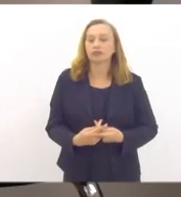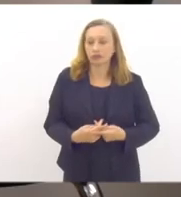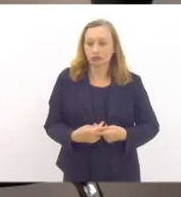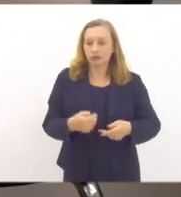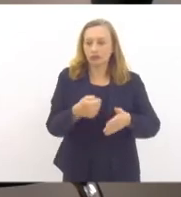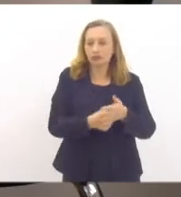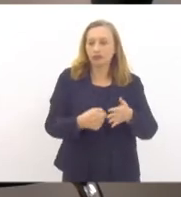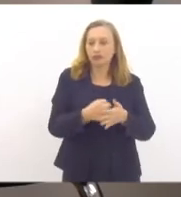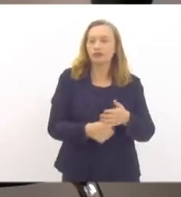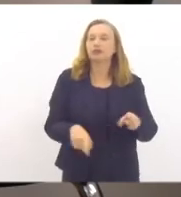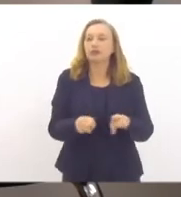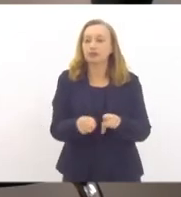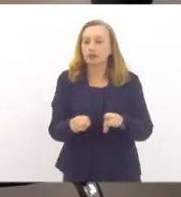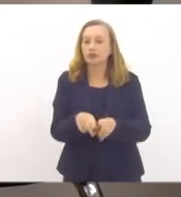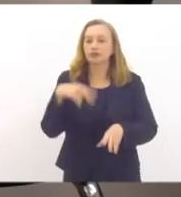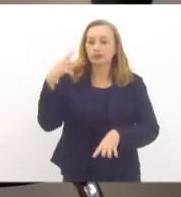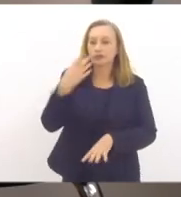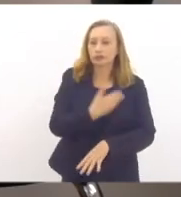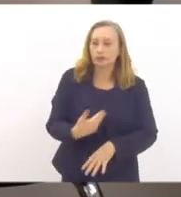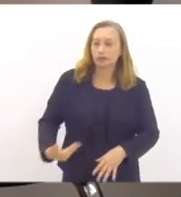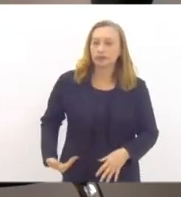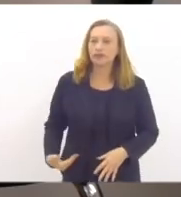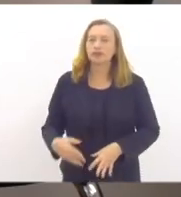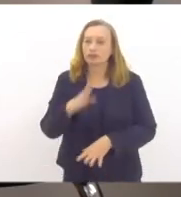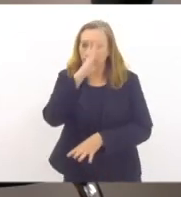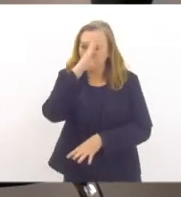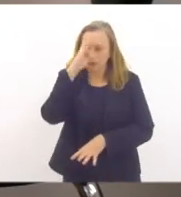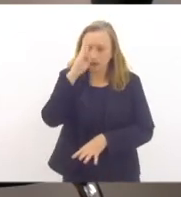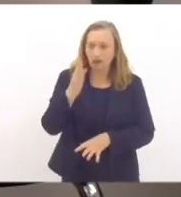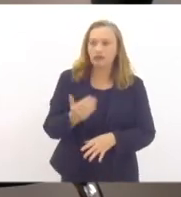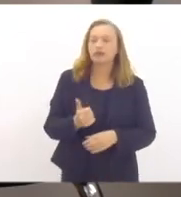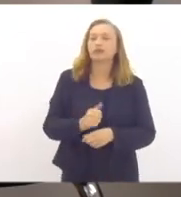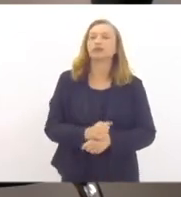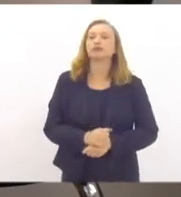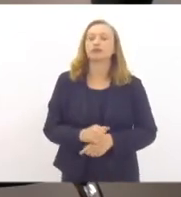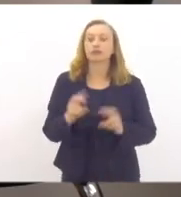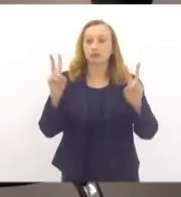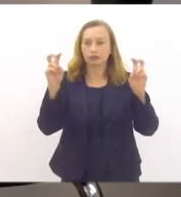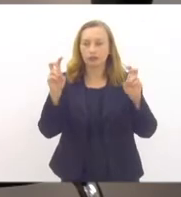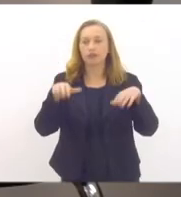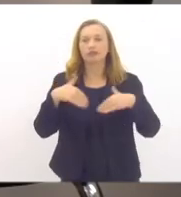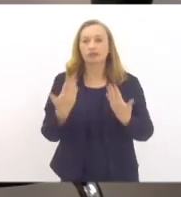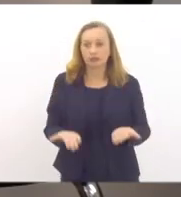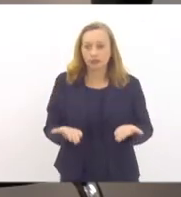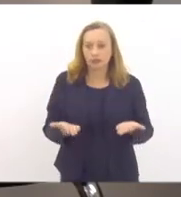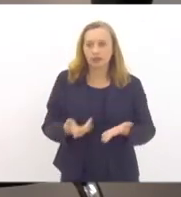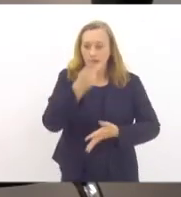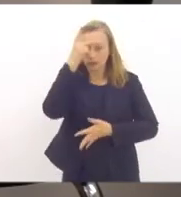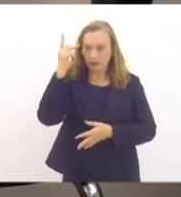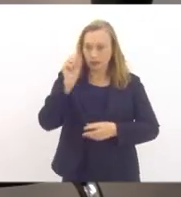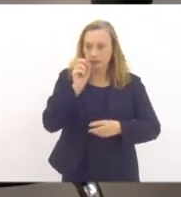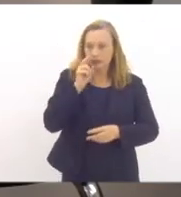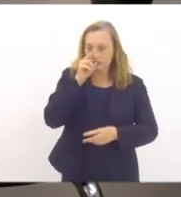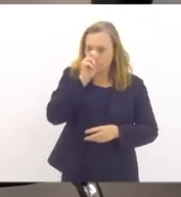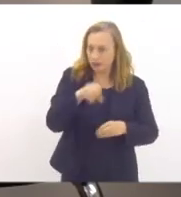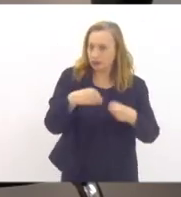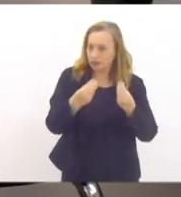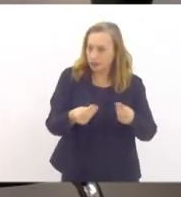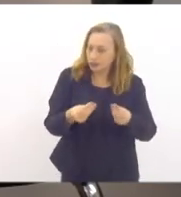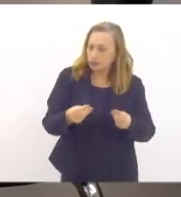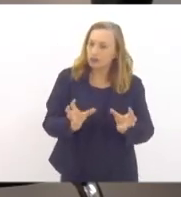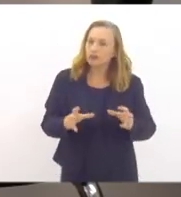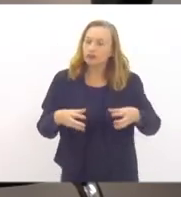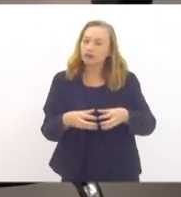políticas públicas, também um trabalho respaldado academicamente, em pós-graduação sobre o tema. Então, é uma pessoa que pode fortalecer o comitê,